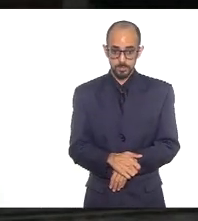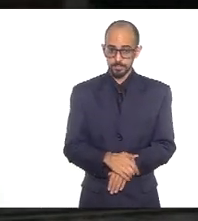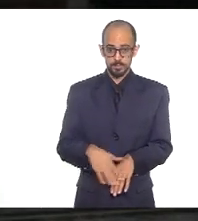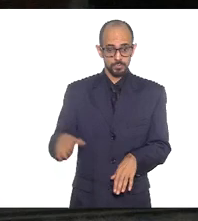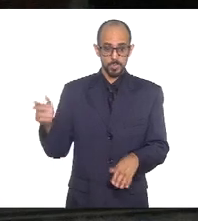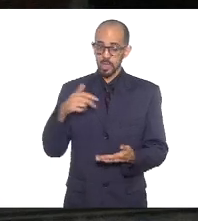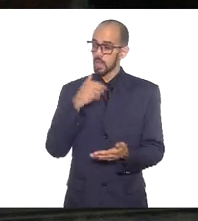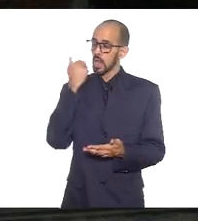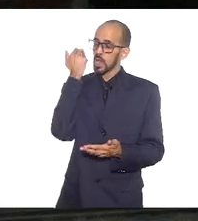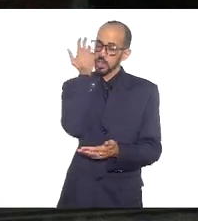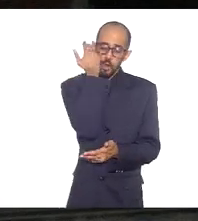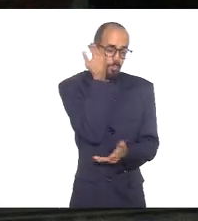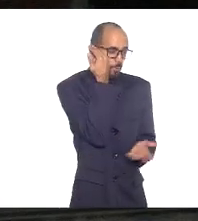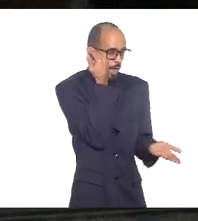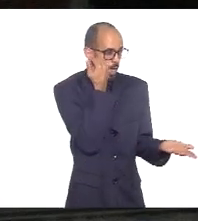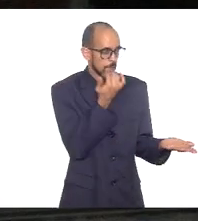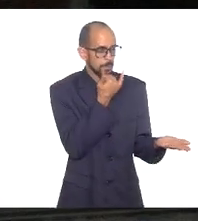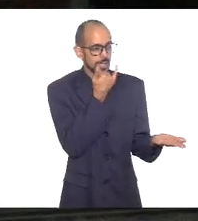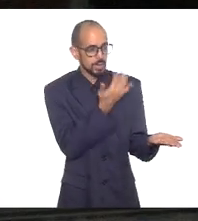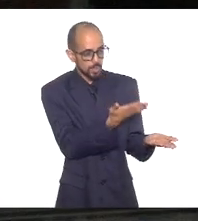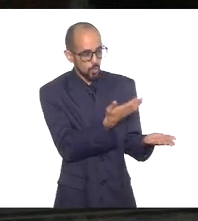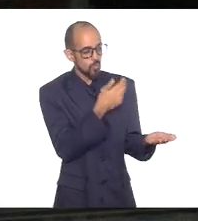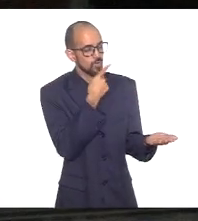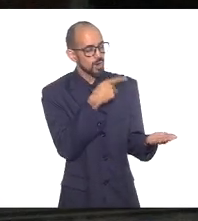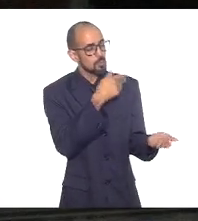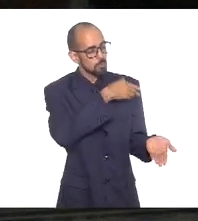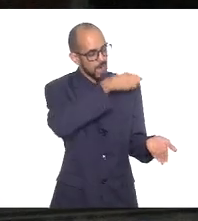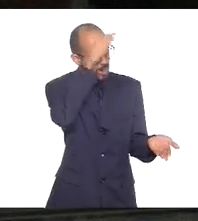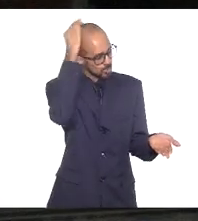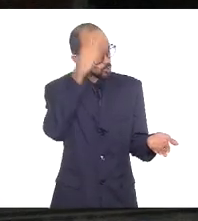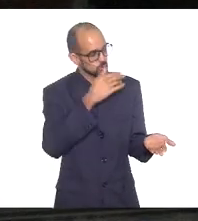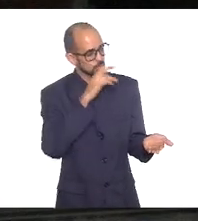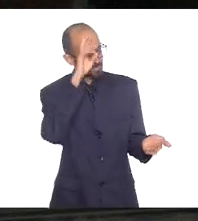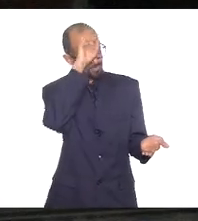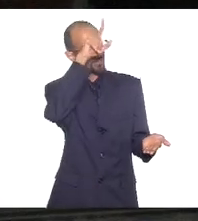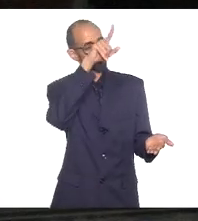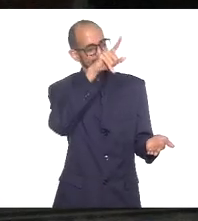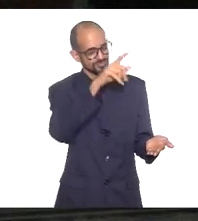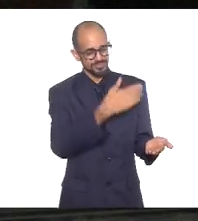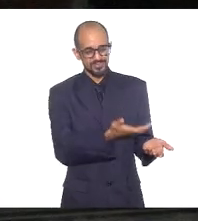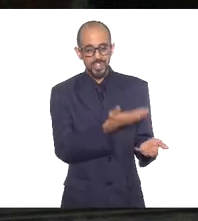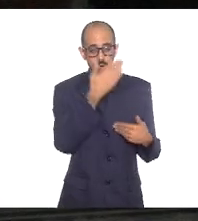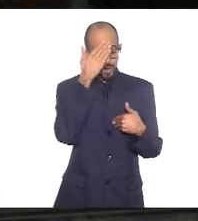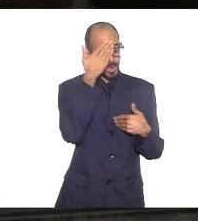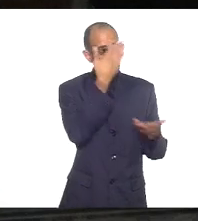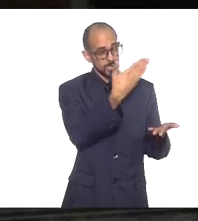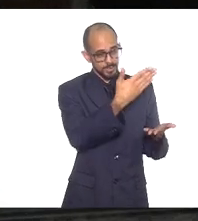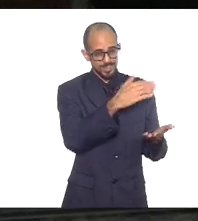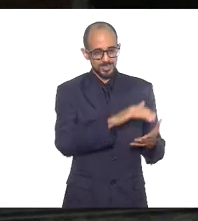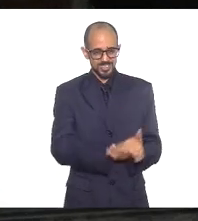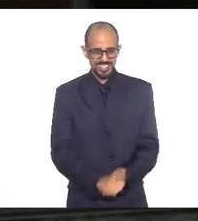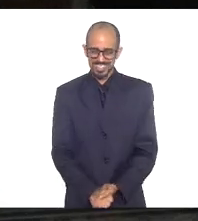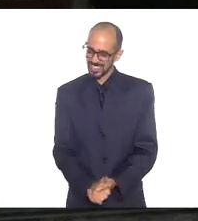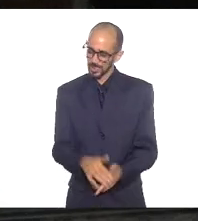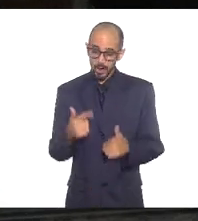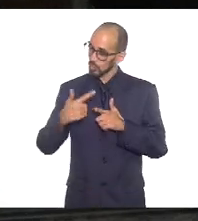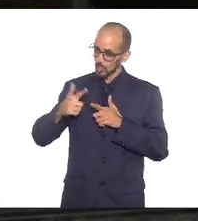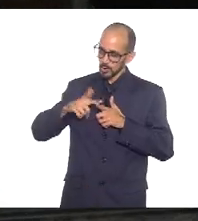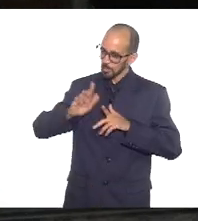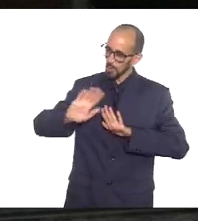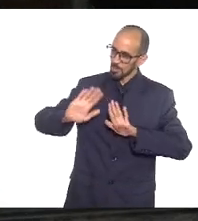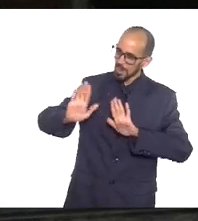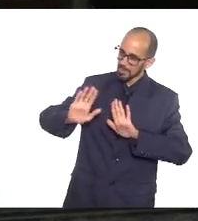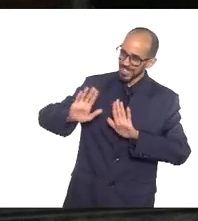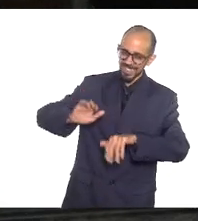Deputado Eliomar Coelho, desculpe, deputado Eliomar, eu me enganei. Eu agradeço e já... Não há problema. Já